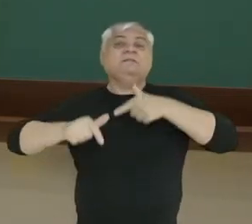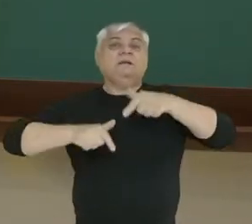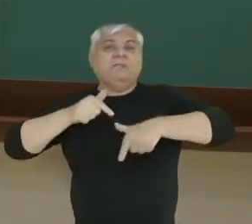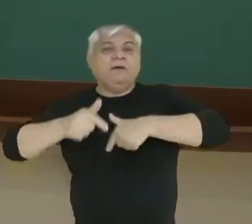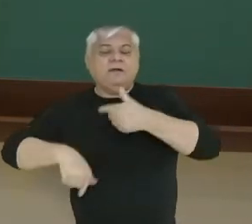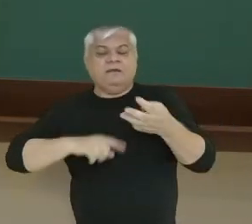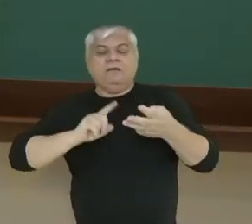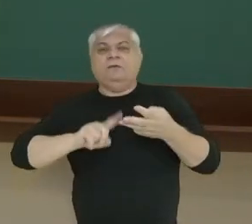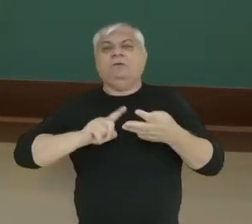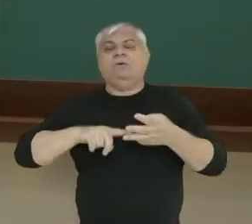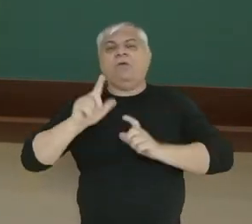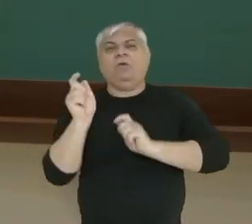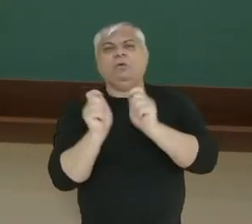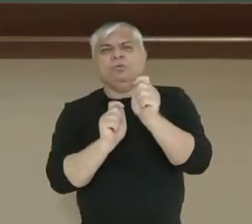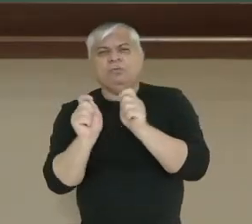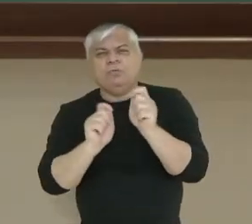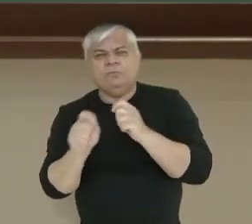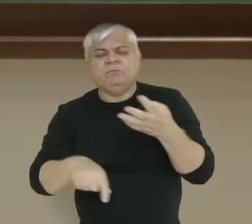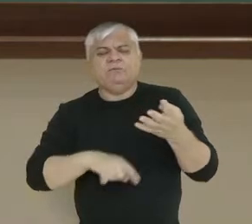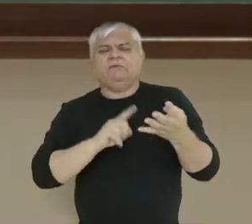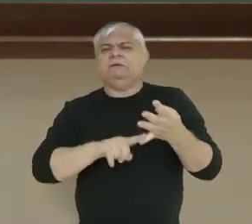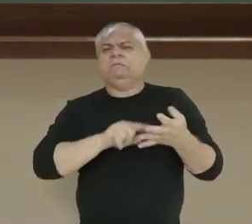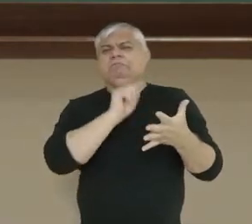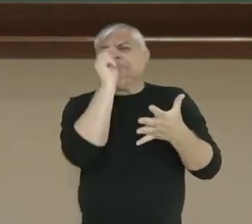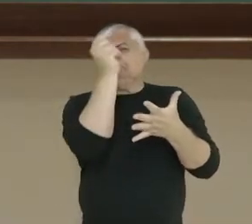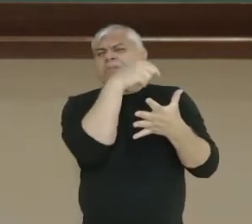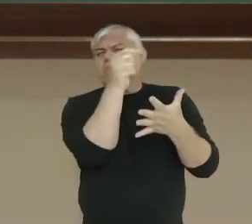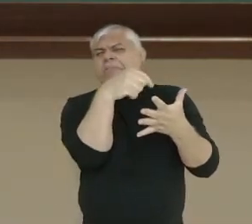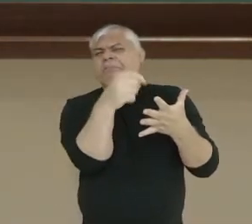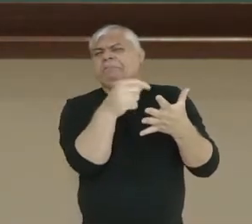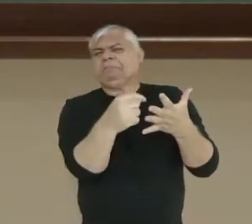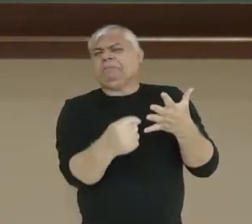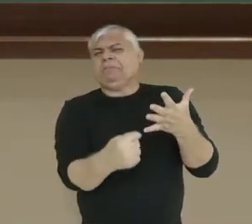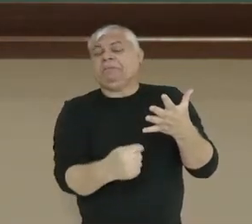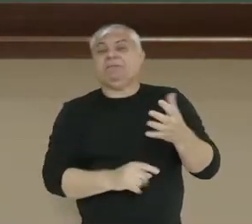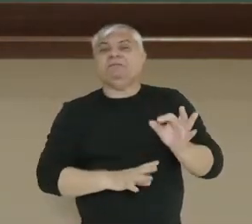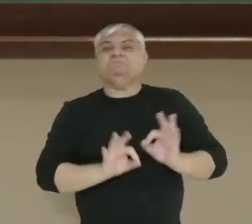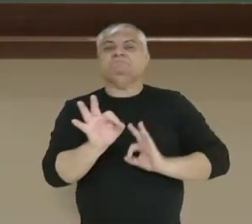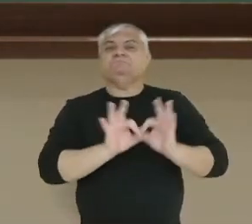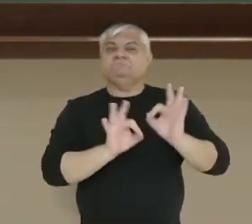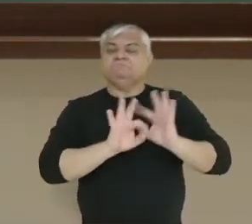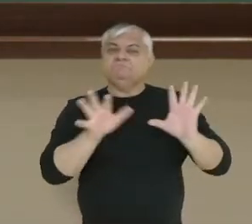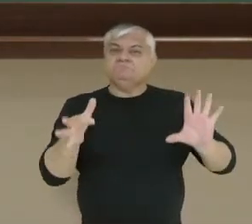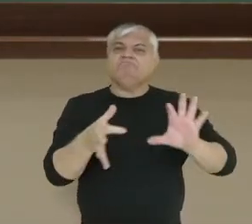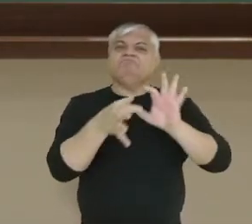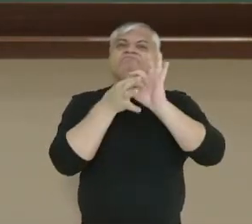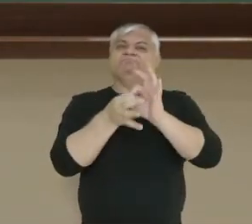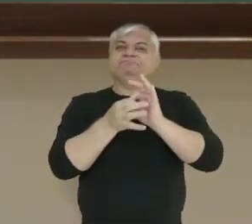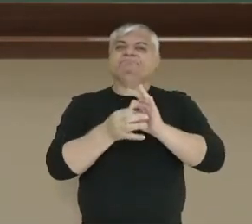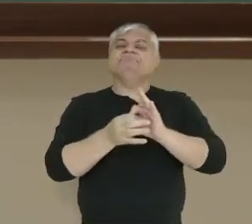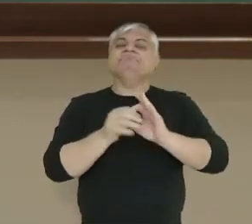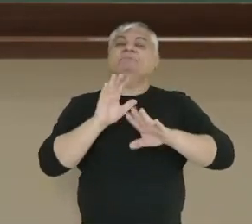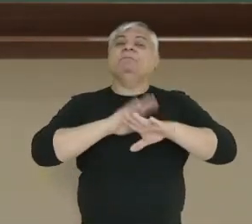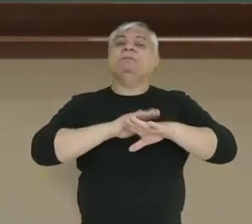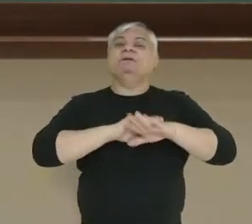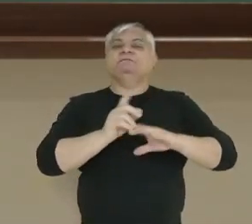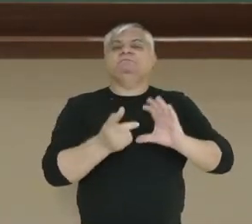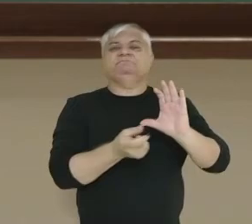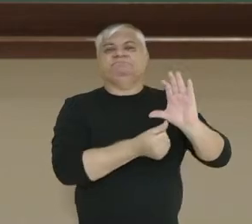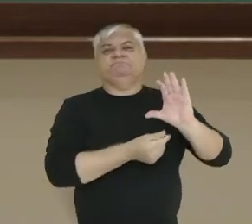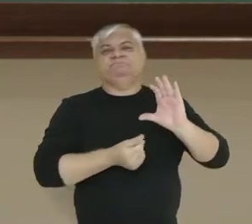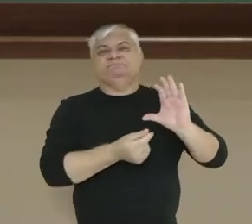a nossa economia, como tudo, muitas coisas vão se organizar, estão todos ligados a essa prática